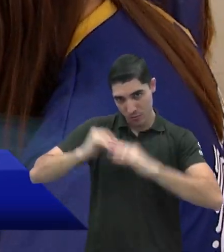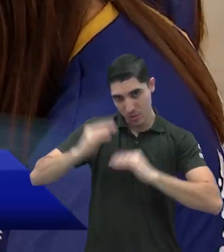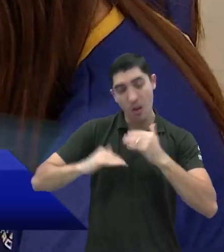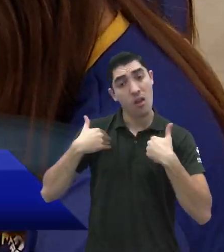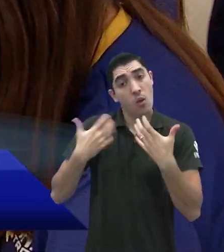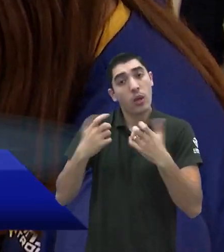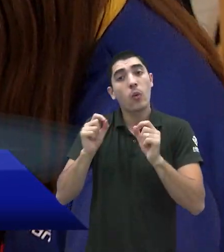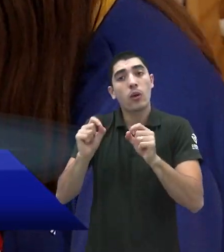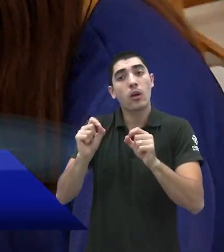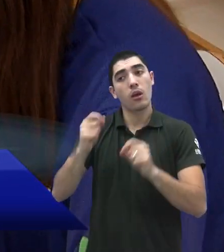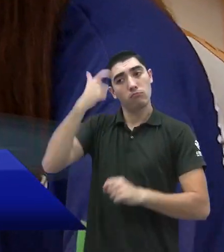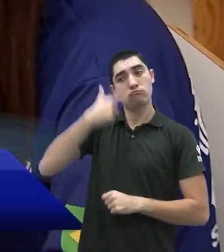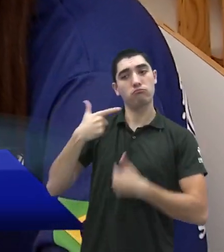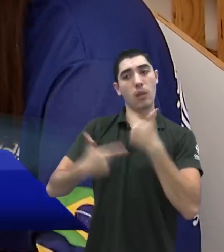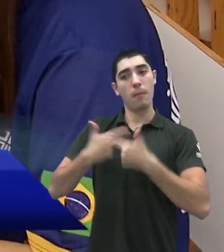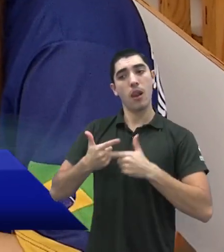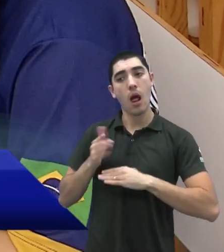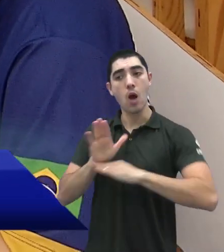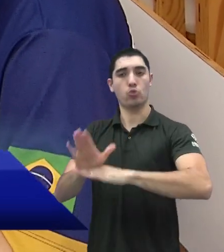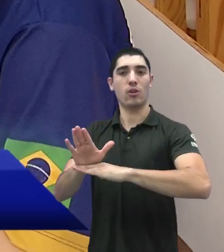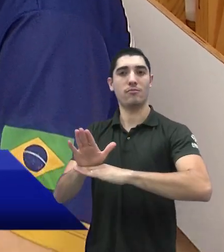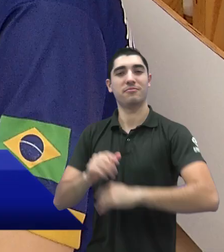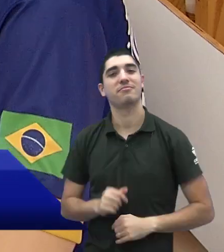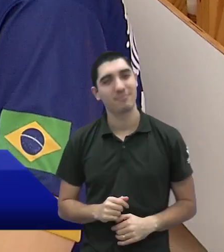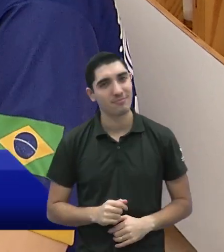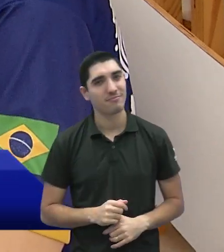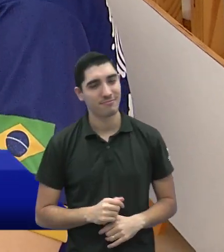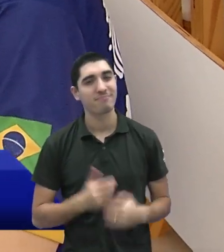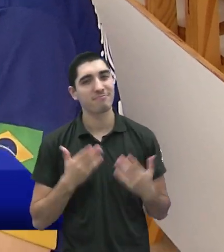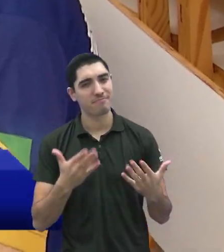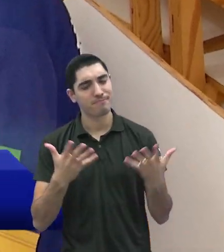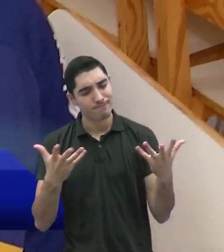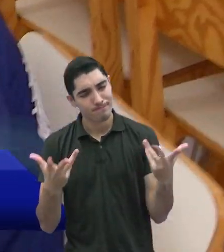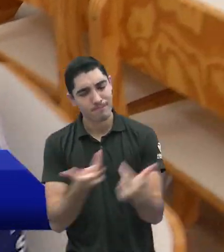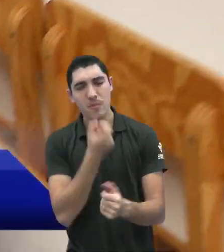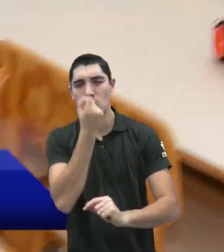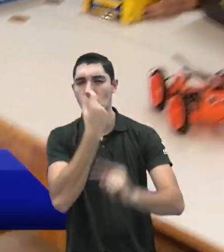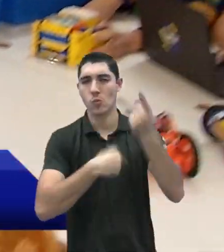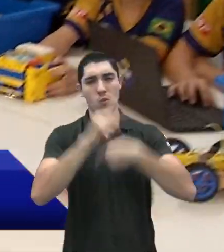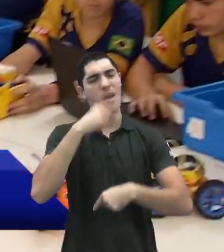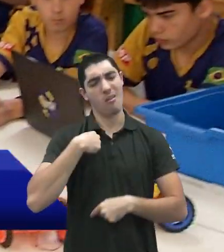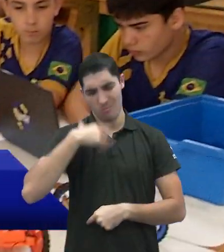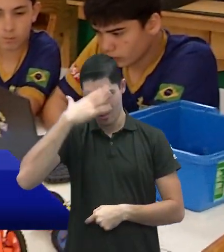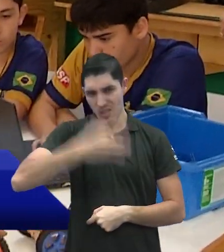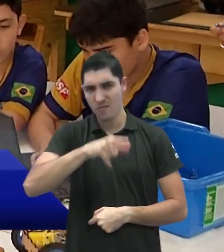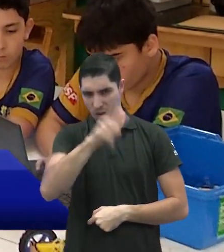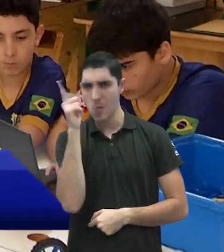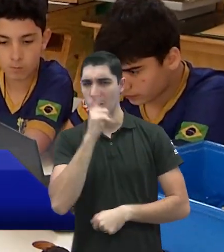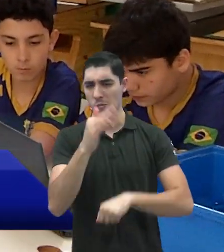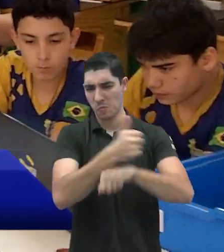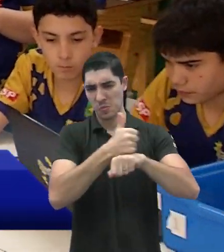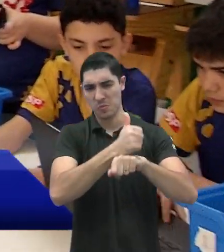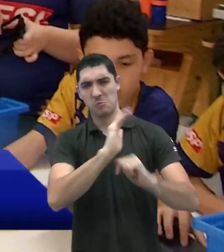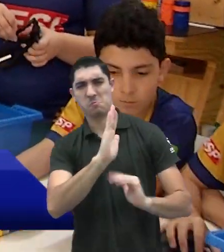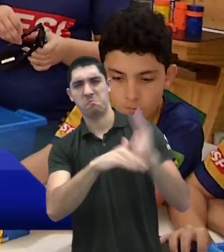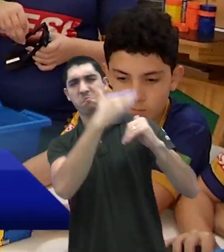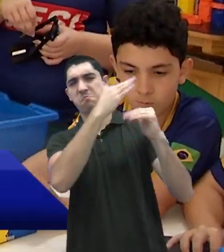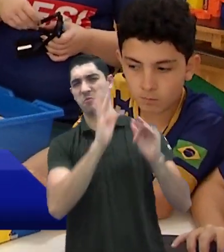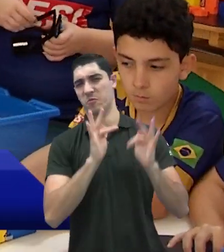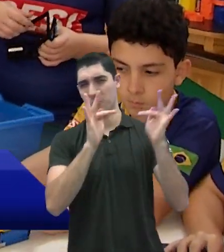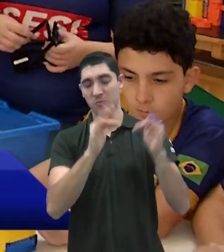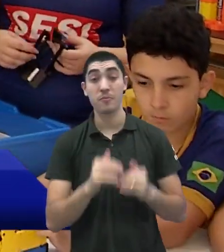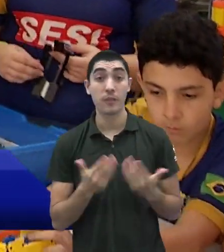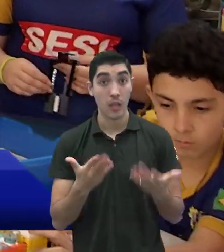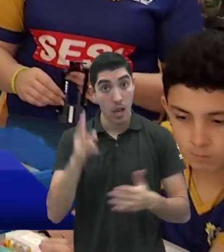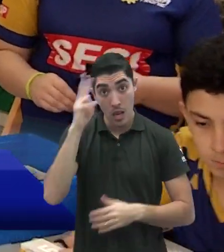quando eu for escolher o que eu quero ser, a minha profissão, eu só vou querer ser uma pessoa relevante, sabe? Causar impacto. Sucesso para você, Isa. Tenho certeza que você vai ter uma